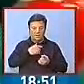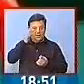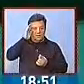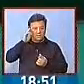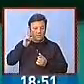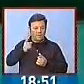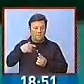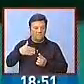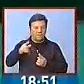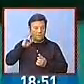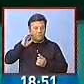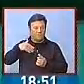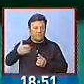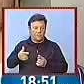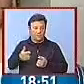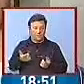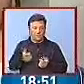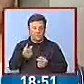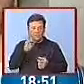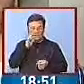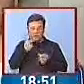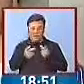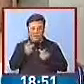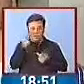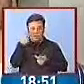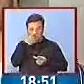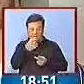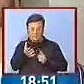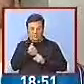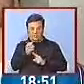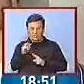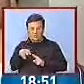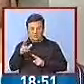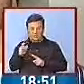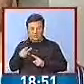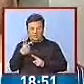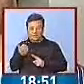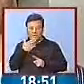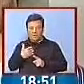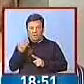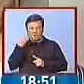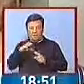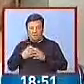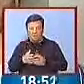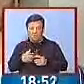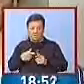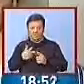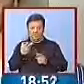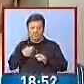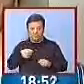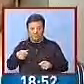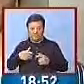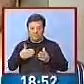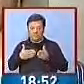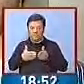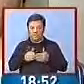futuro, ver o que é que vai acontecer. Analisando uma imagem que é obtida do snooker, nós teríamos a informação das bolas, do taco e dos contornos da mesa. A